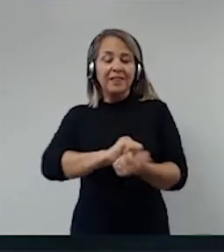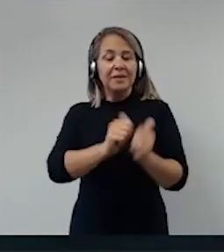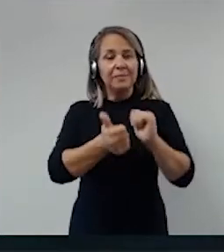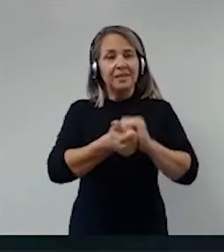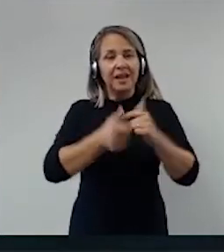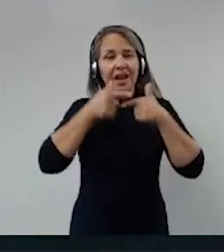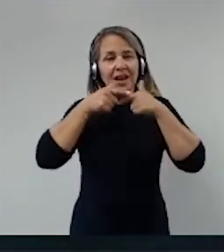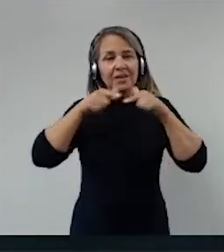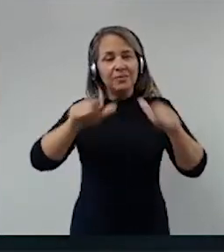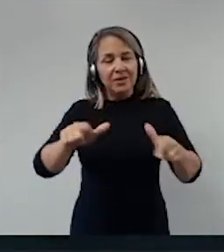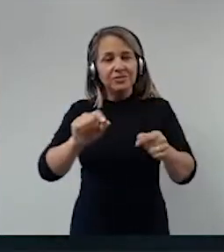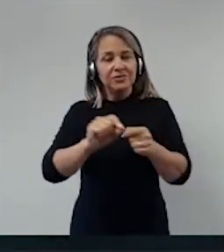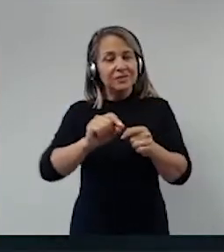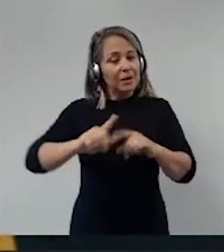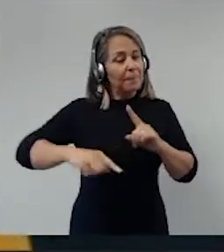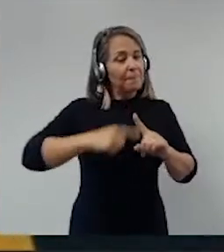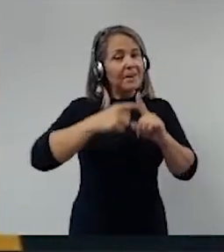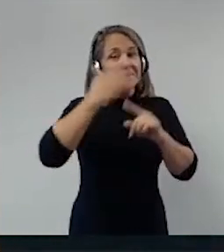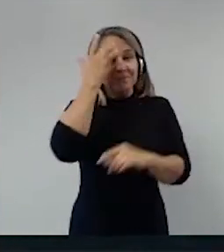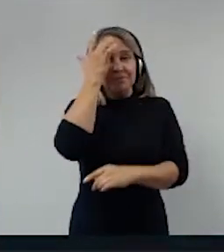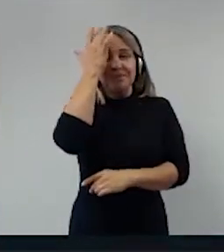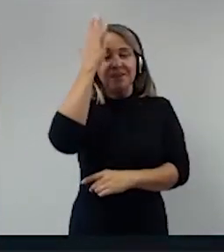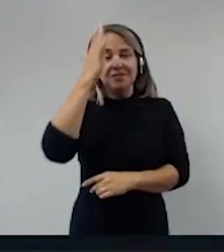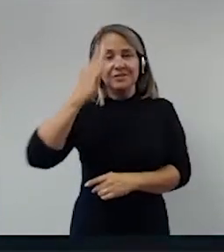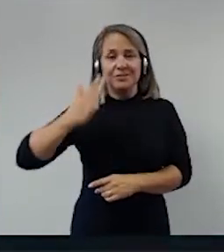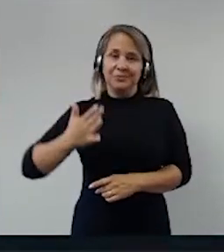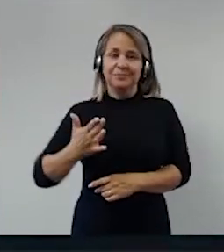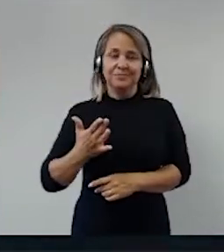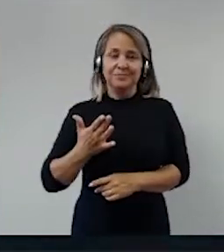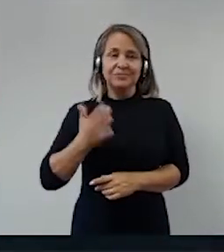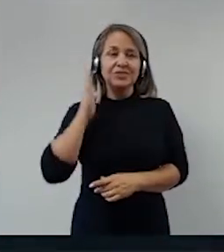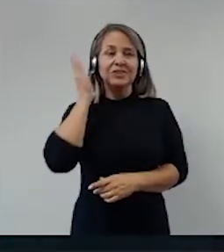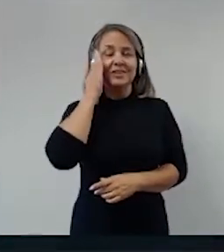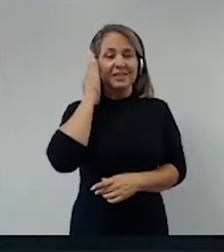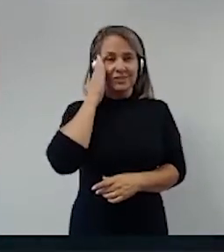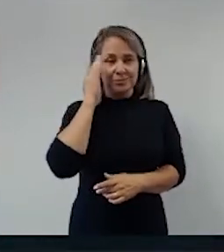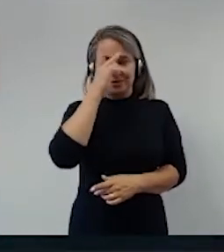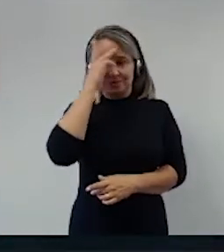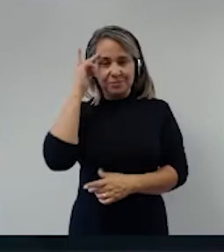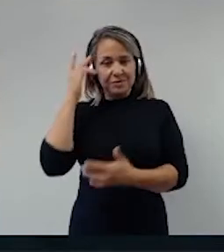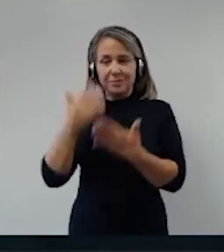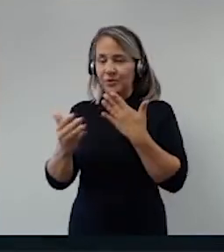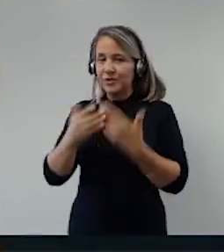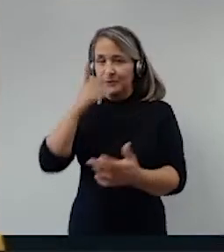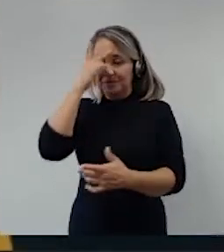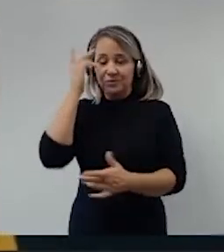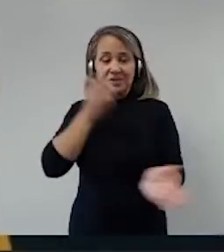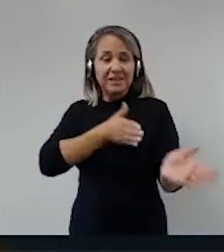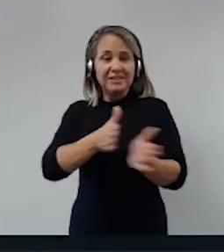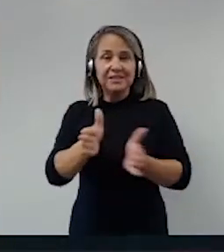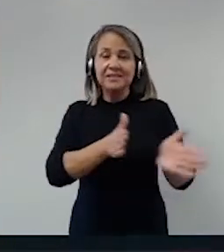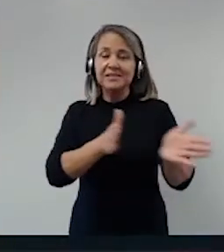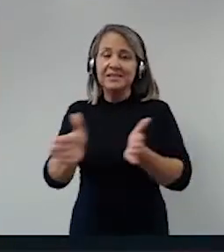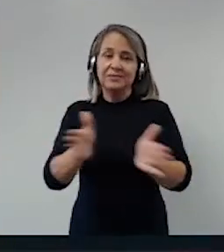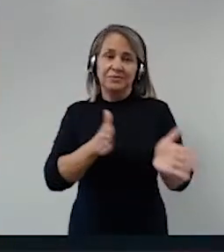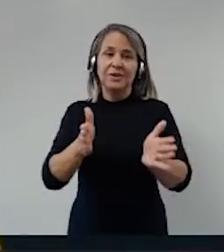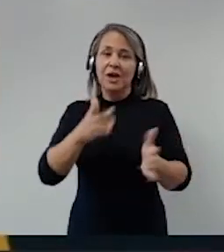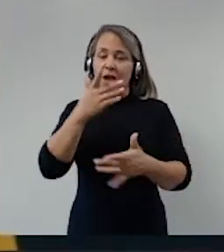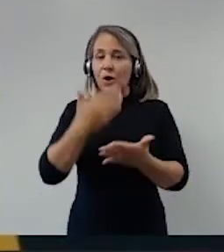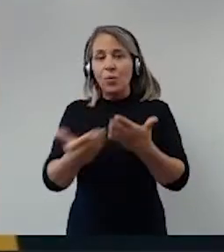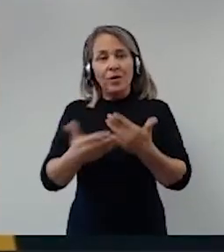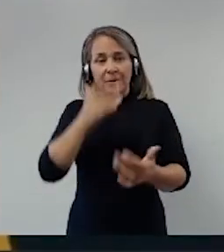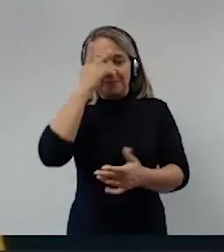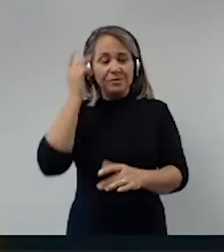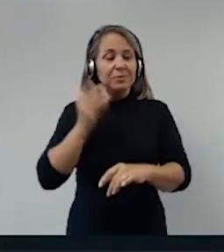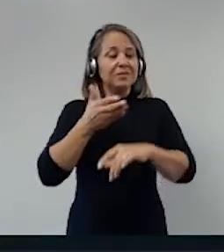torná-la acessível nesse contexto de pandemia, onde as redes sociais são acessíveis, onde todo mundo consegue acessar